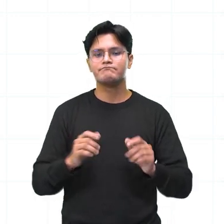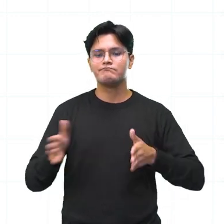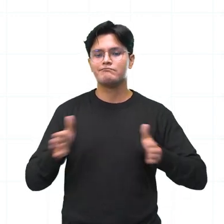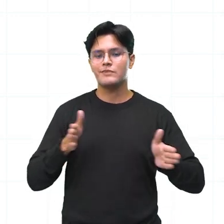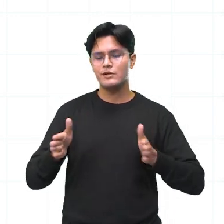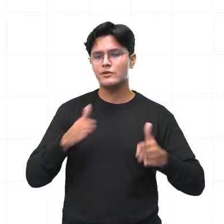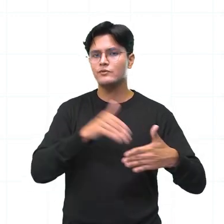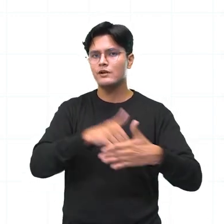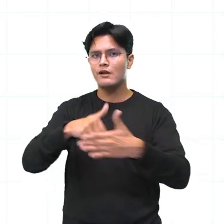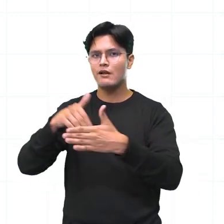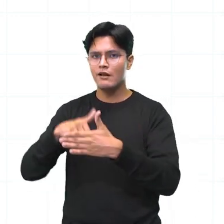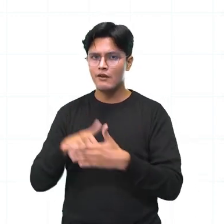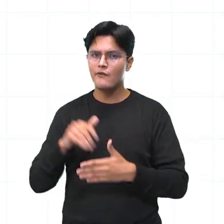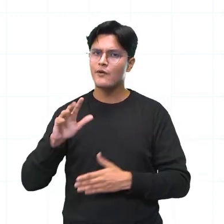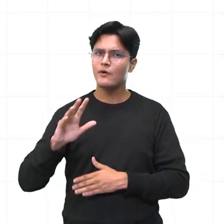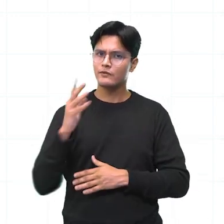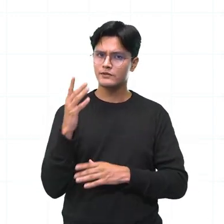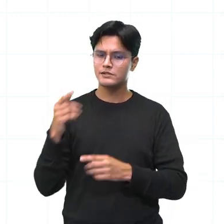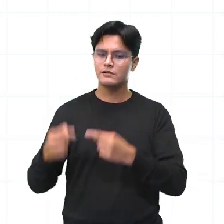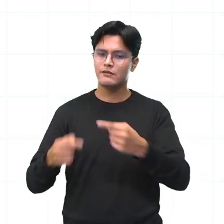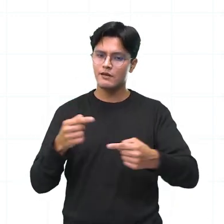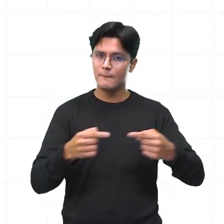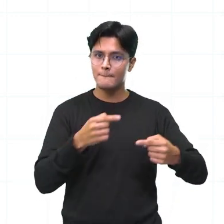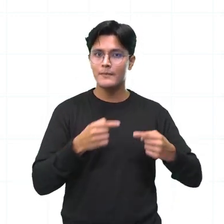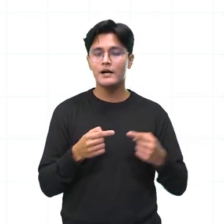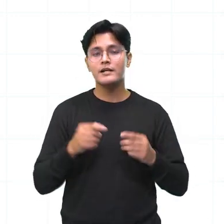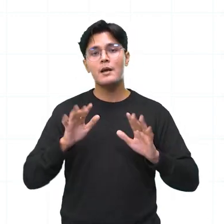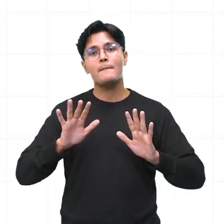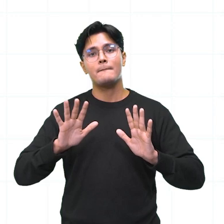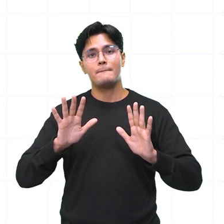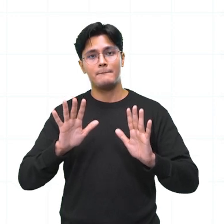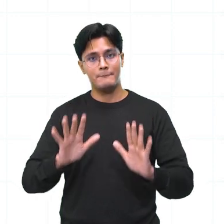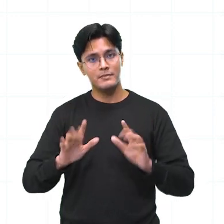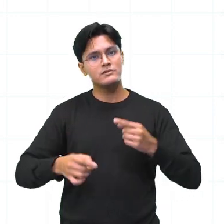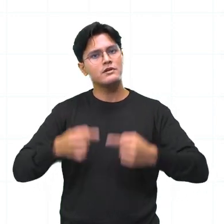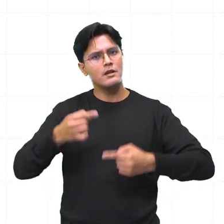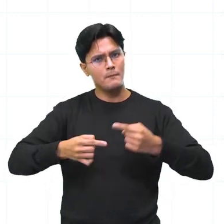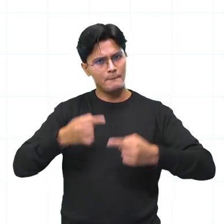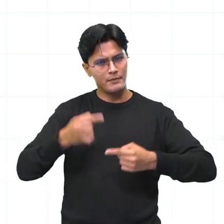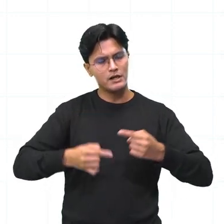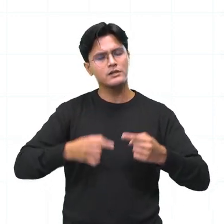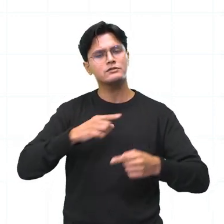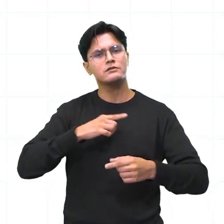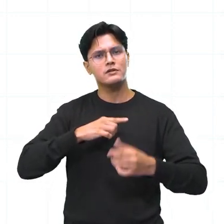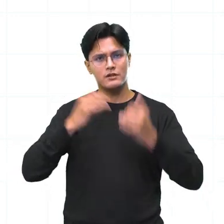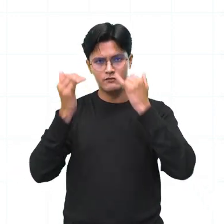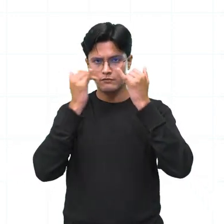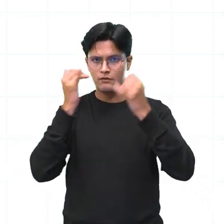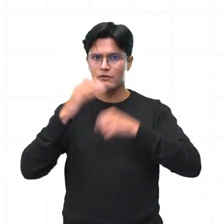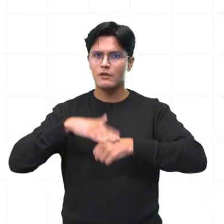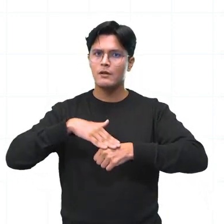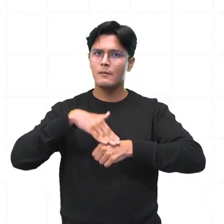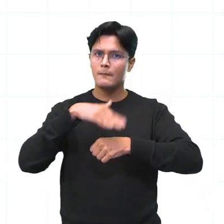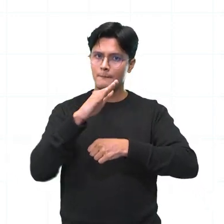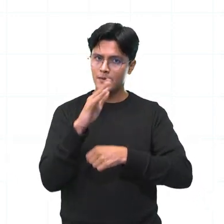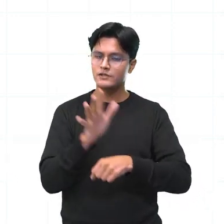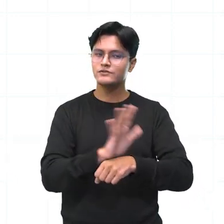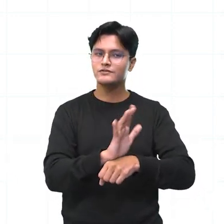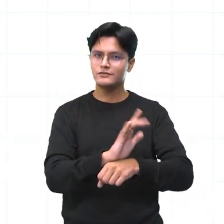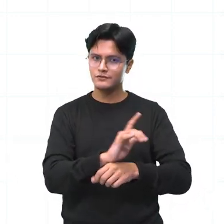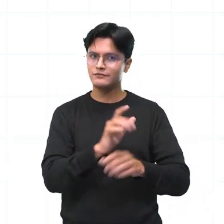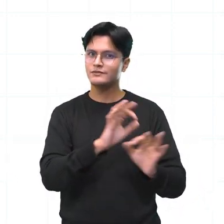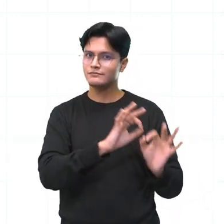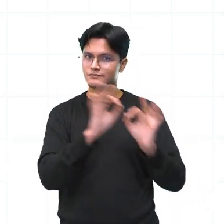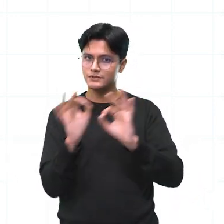em tempos eleitorais, né, em campanhas eleitorais. Só que o debate ele é muito além disso, como nós acabamos de ver no vídeo